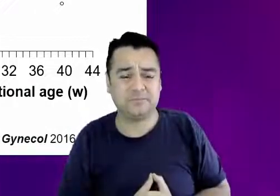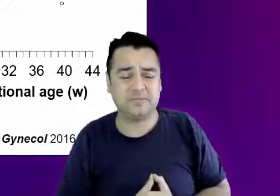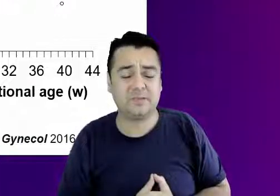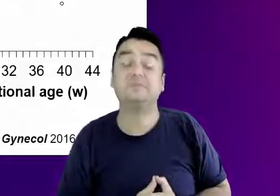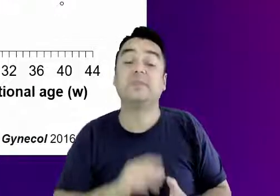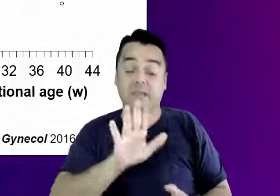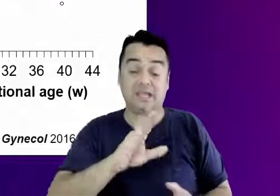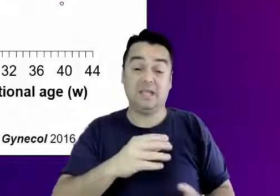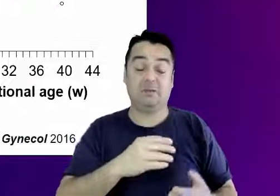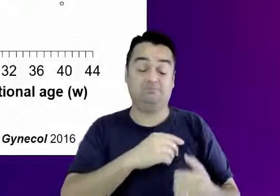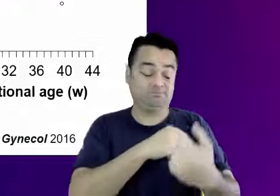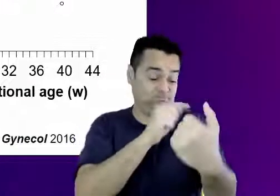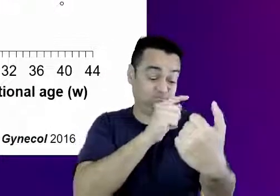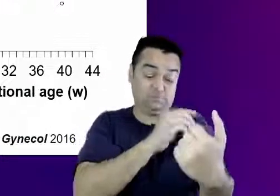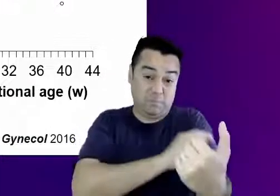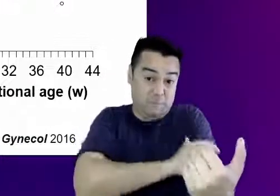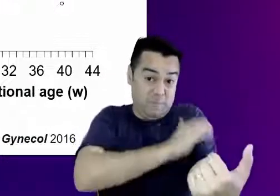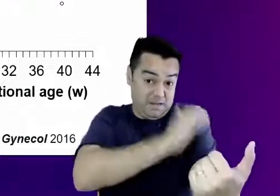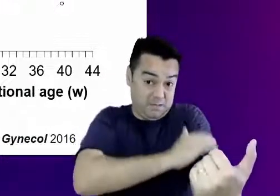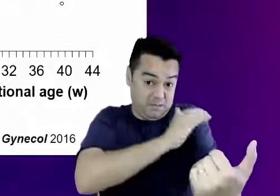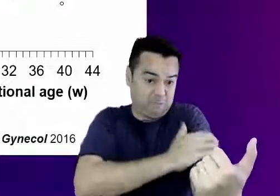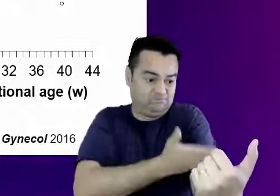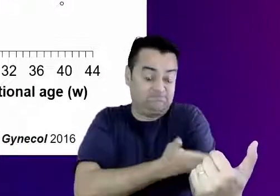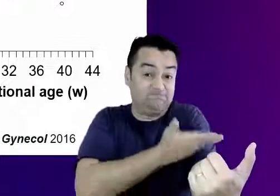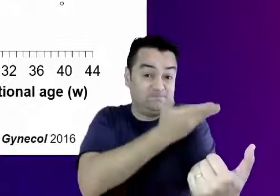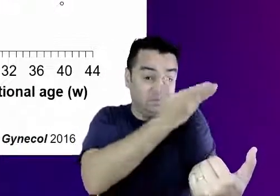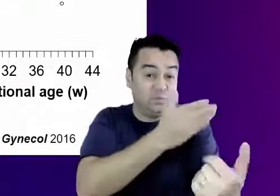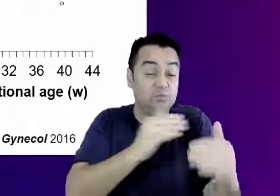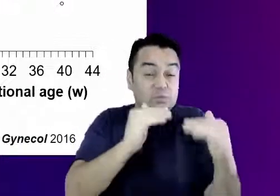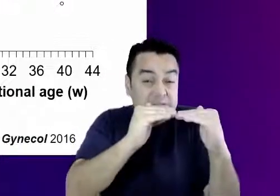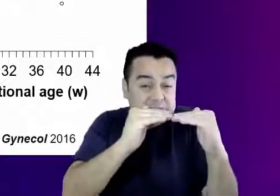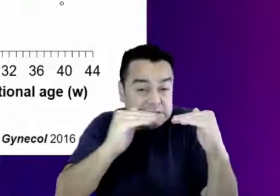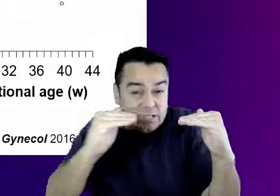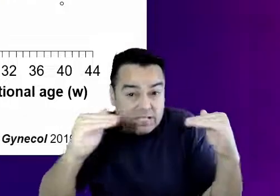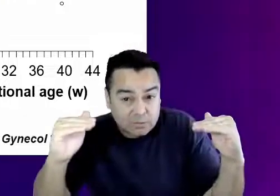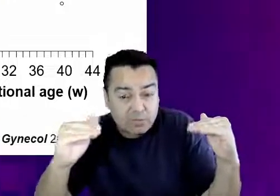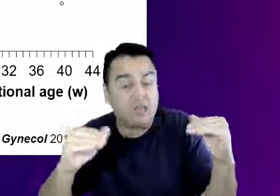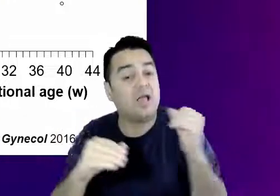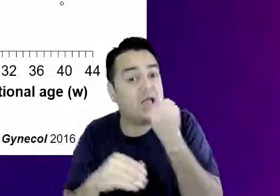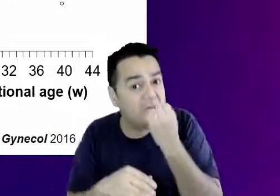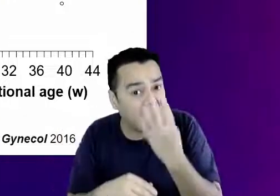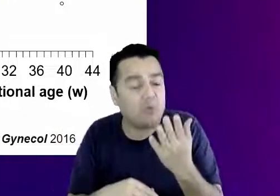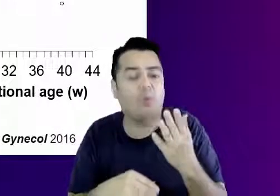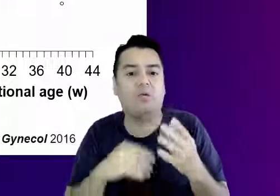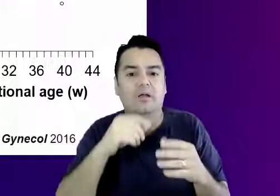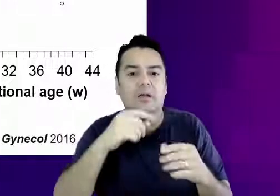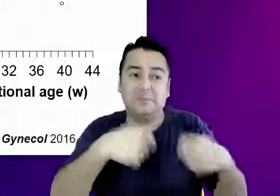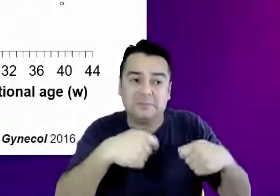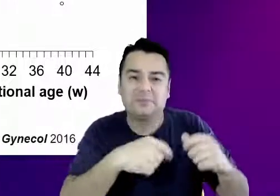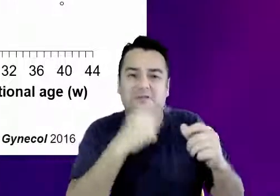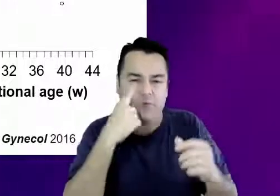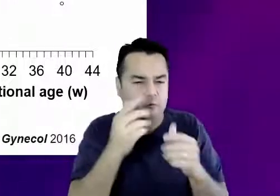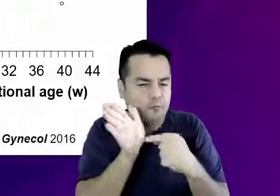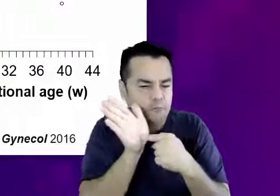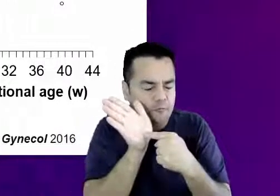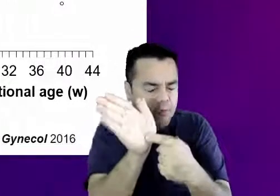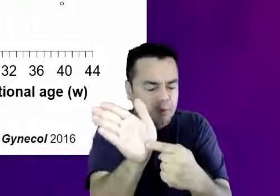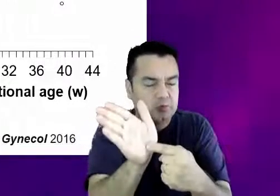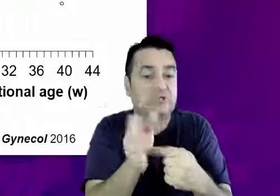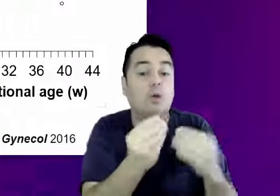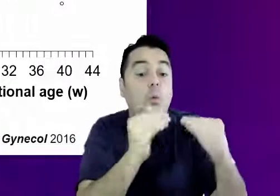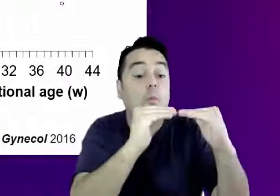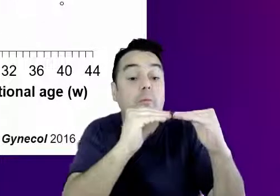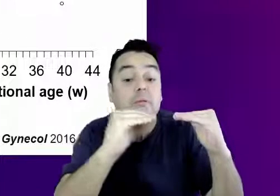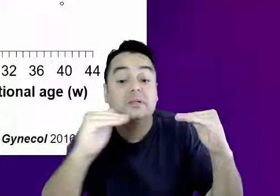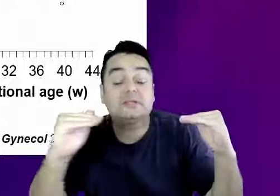o ideal é o cálculo da pressão arterial média, se é possível se fazer com softwares, como eu vou mostrar para vocês. A pressão arterial média